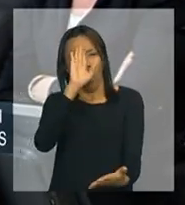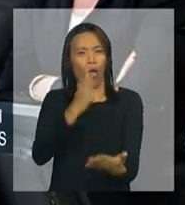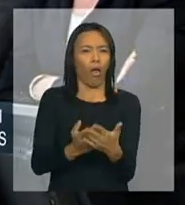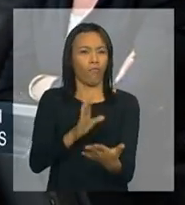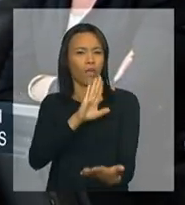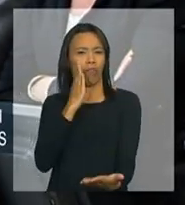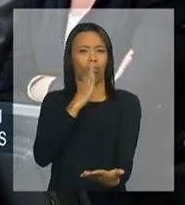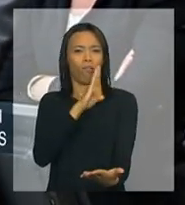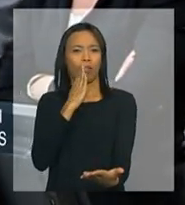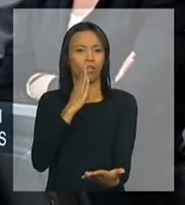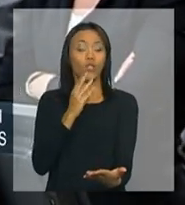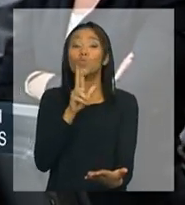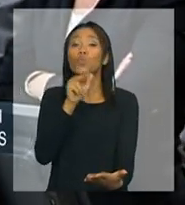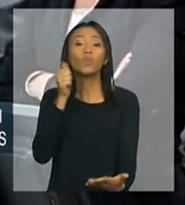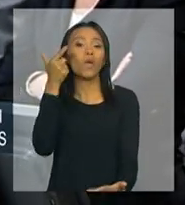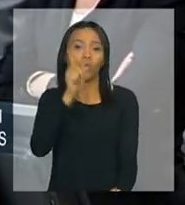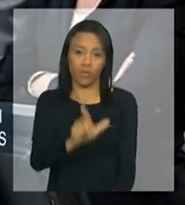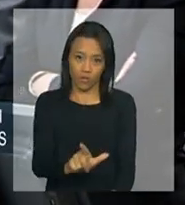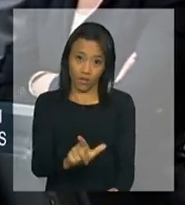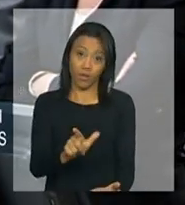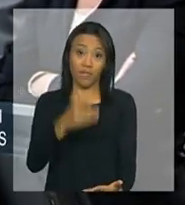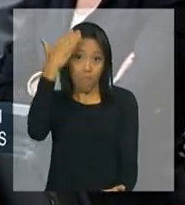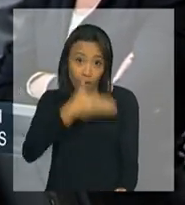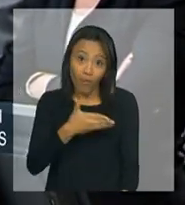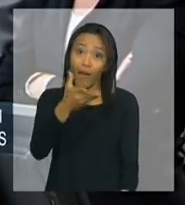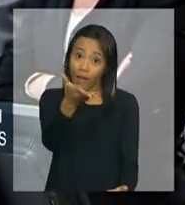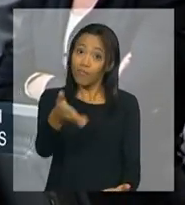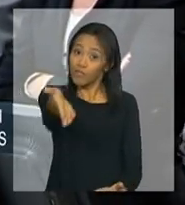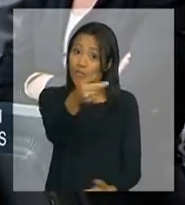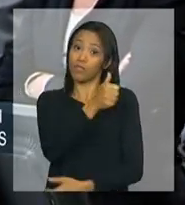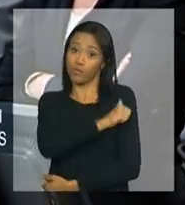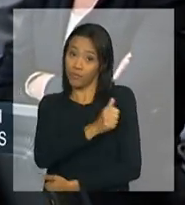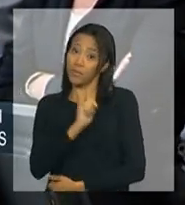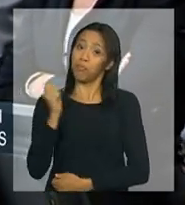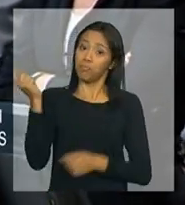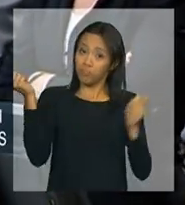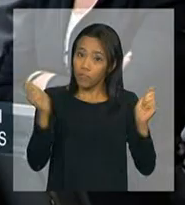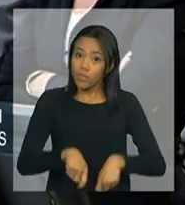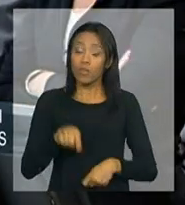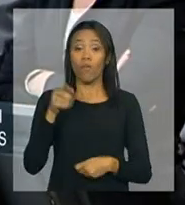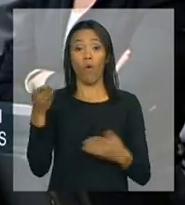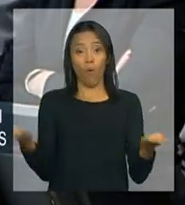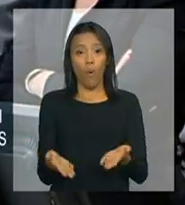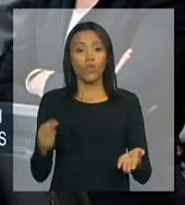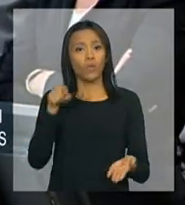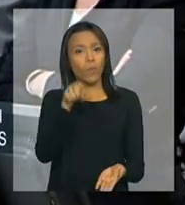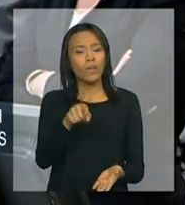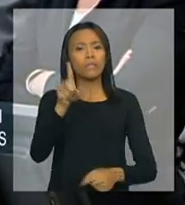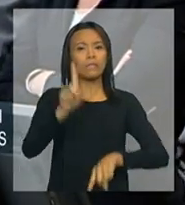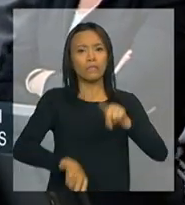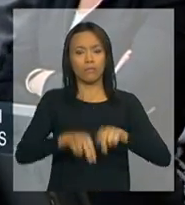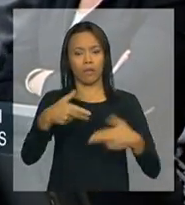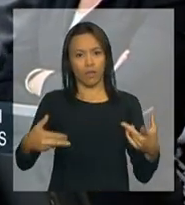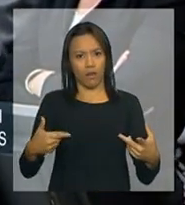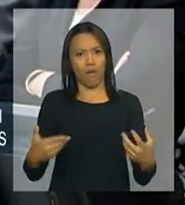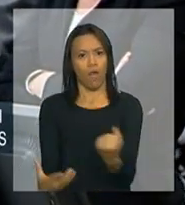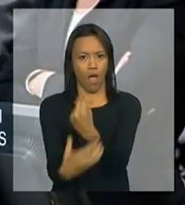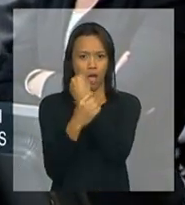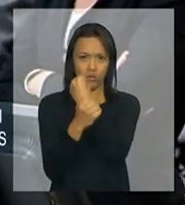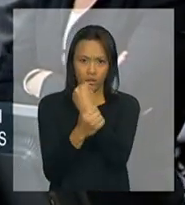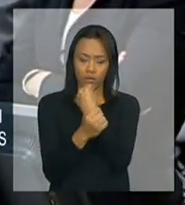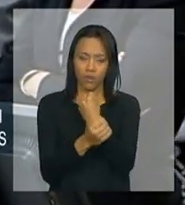que jamais conseguiríamos, e provaram que é possível. Com esse equipamento hoje, eu asseguro que